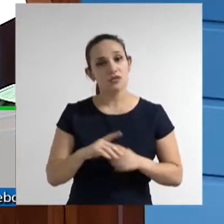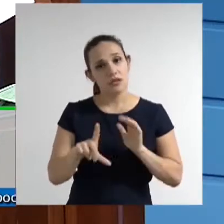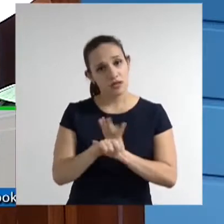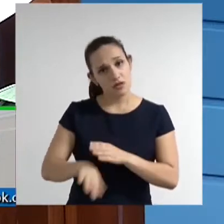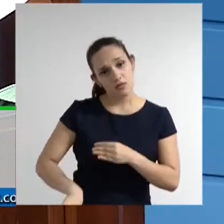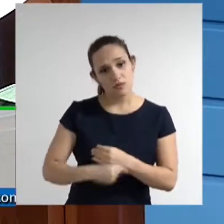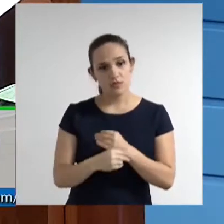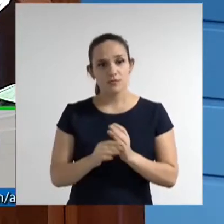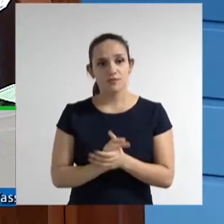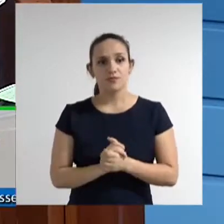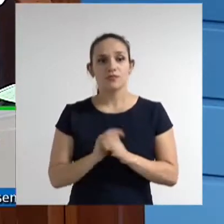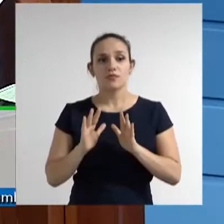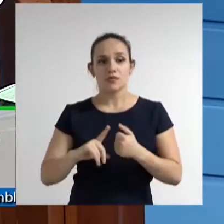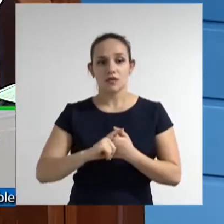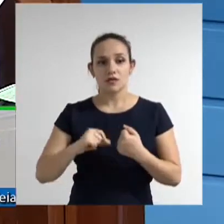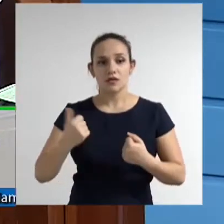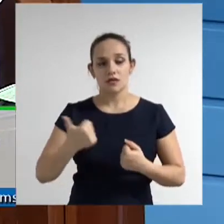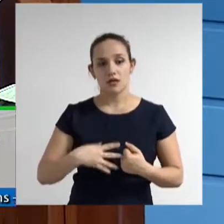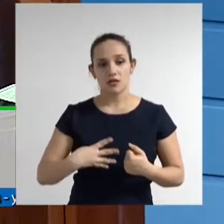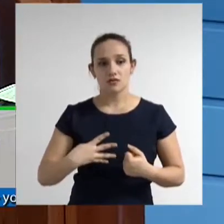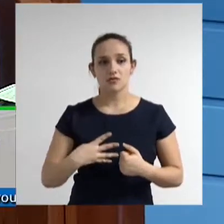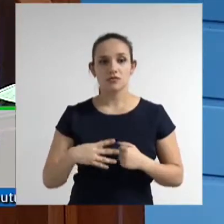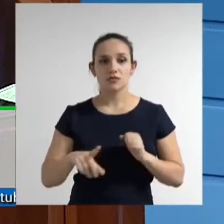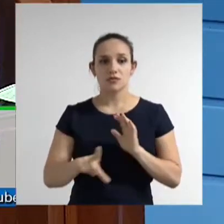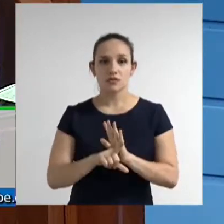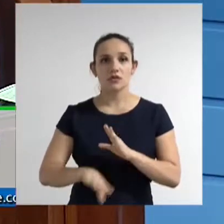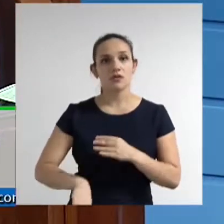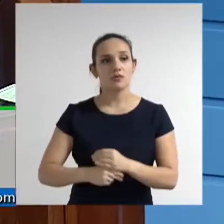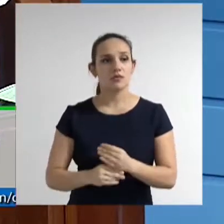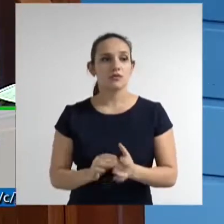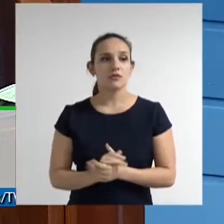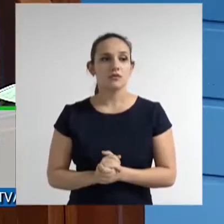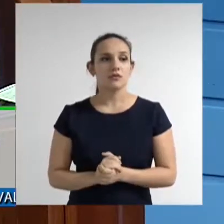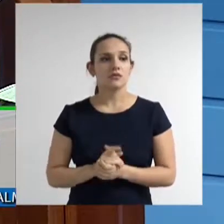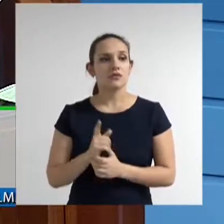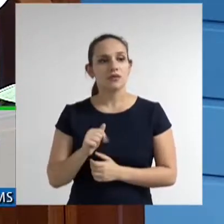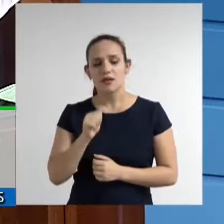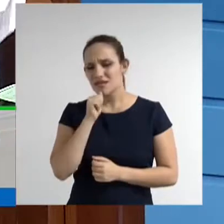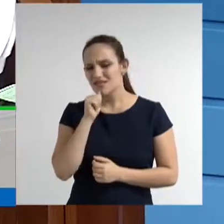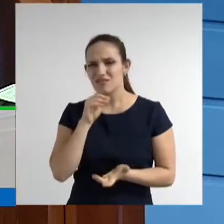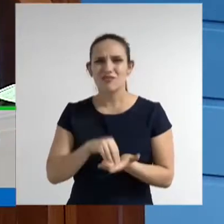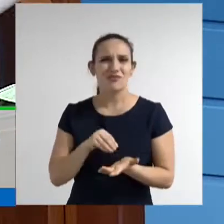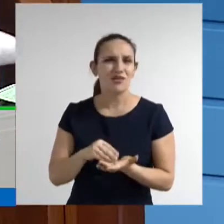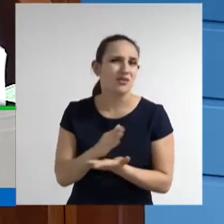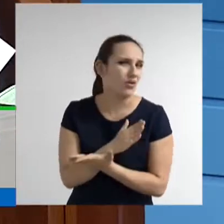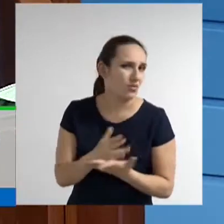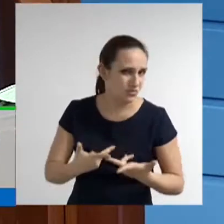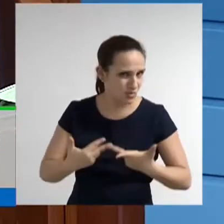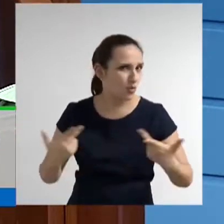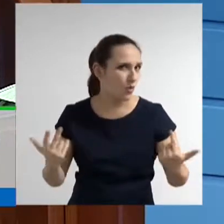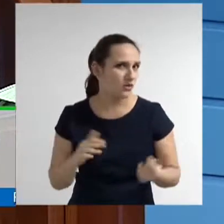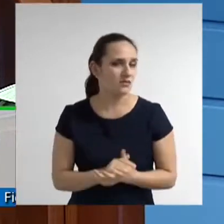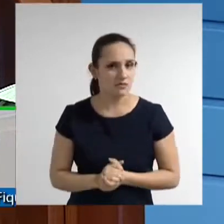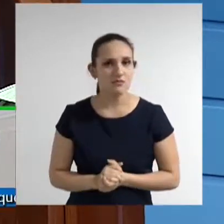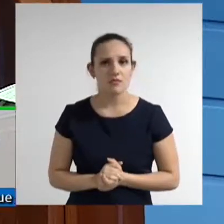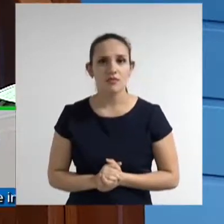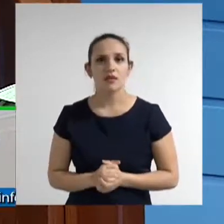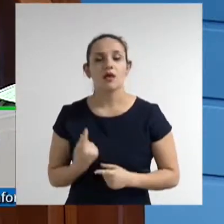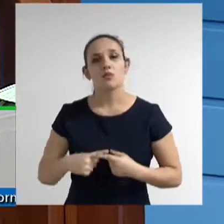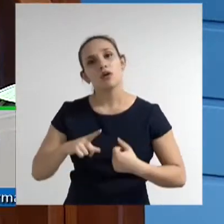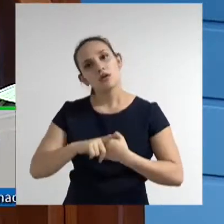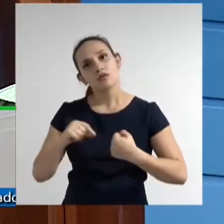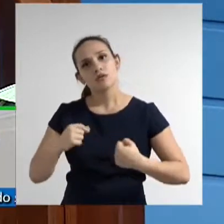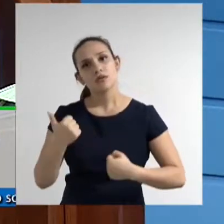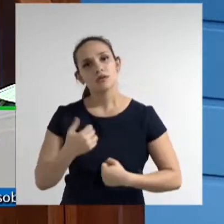complementar. O artigo 14 da lei complementar, na minha avaliação, ele ainda é um pouco vago, viu, deputado Barbosinha? O artigo